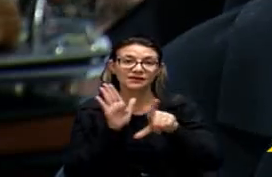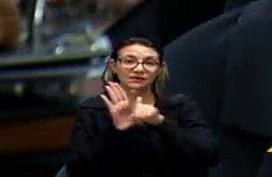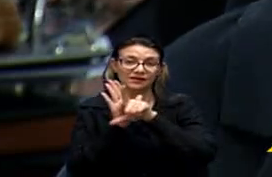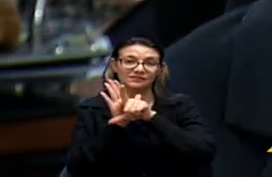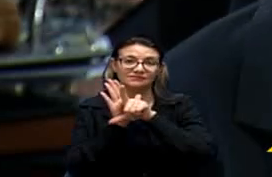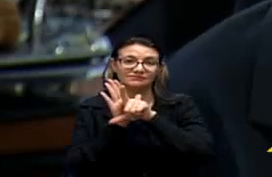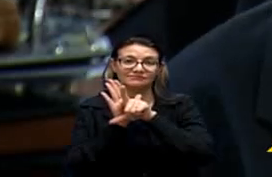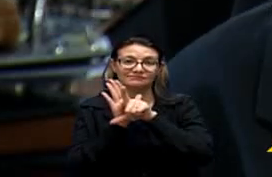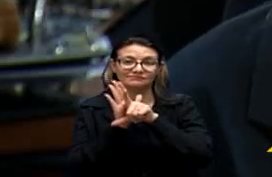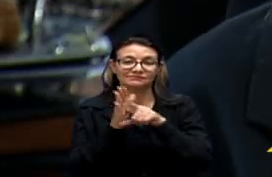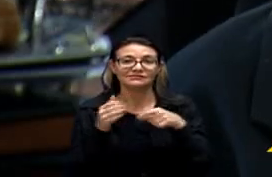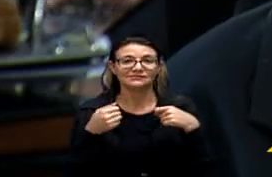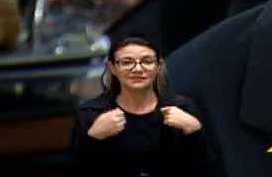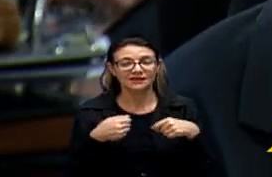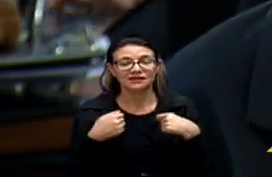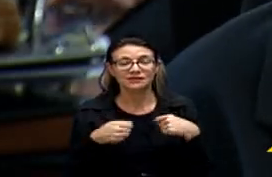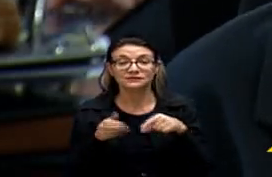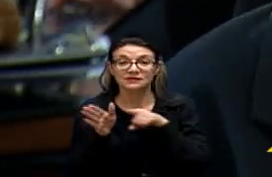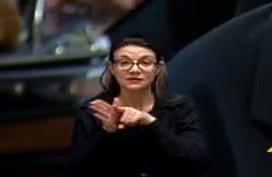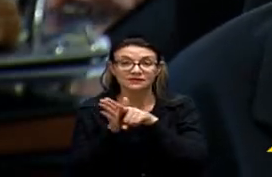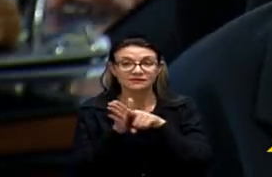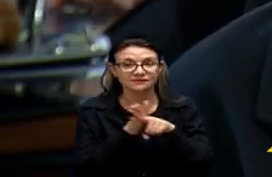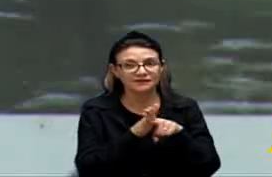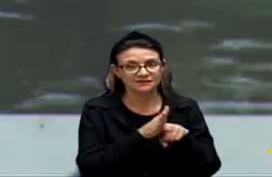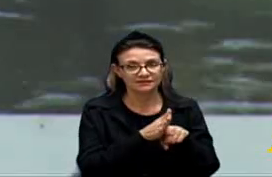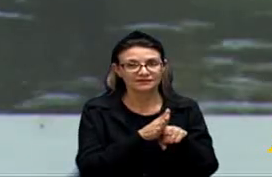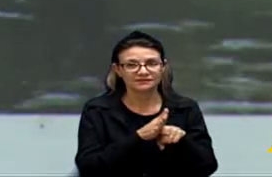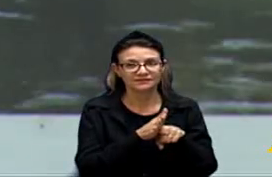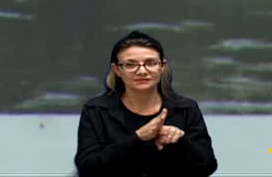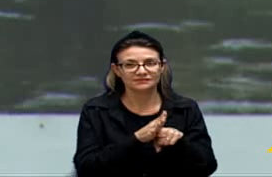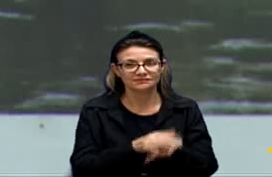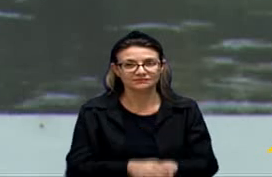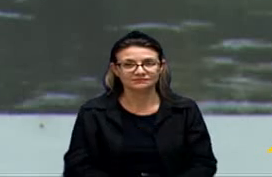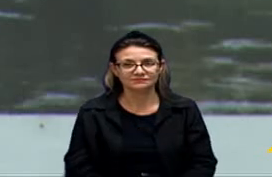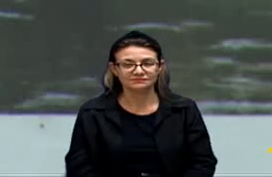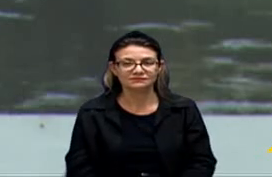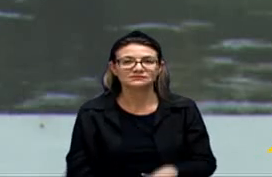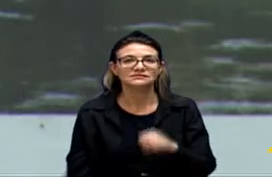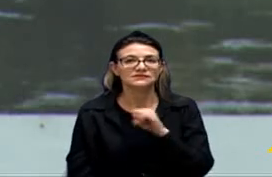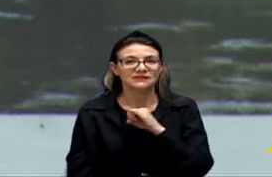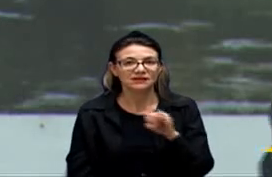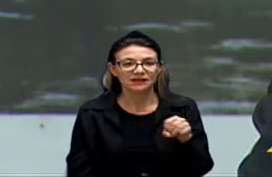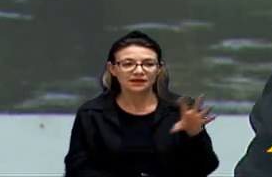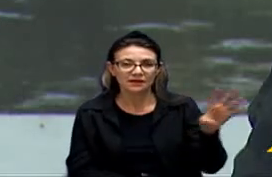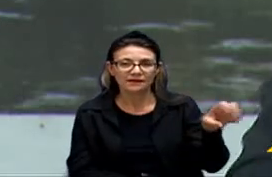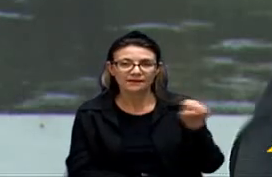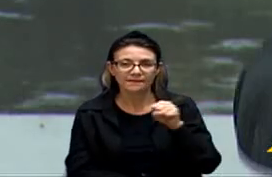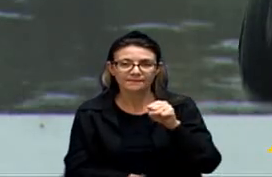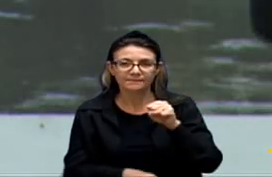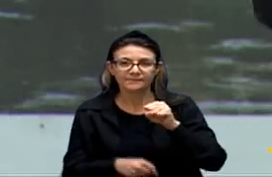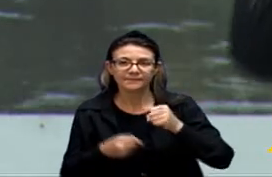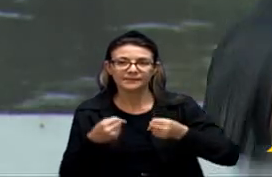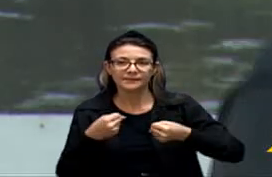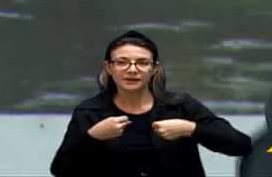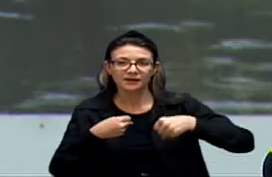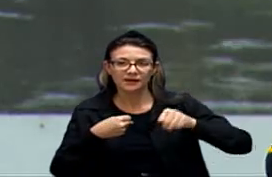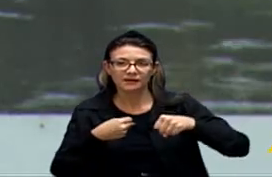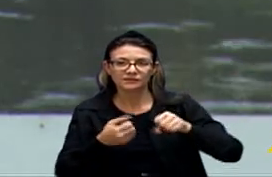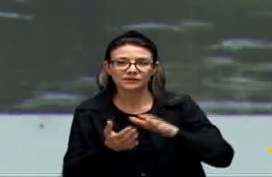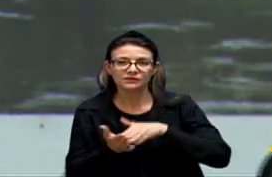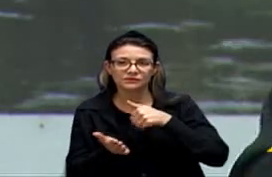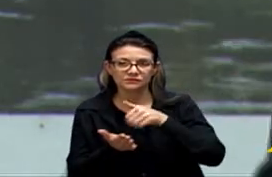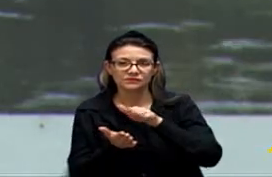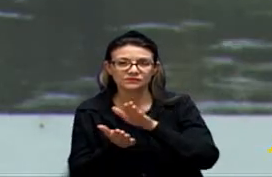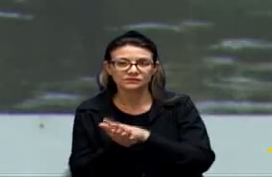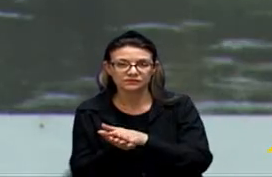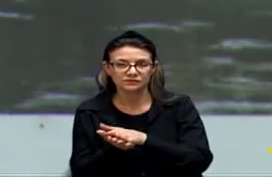fiscalização pois não Vereador se aprender a moto muda é isso que eu tô dizendo Vereador exatamente Vereador está discursando aqui para o munícipe que nos acompanha